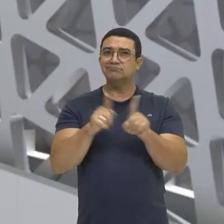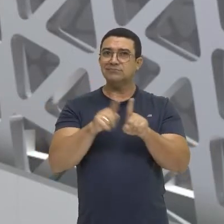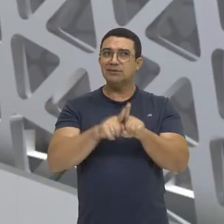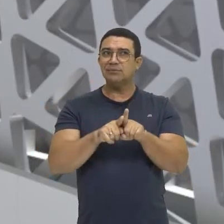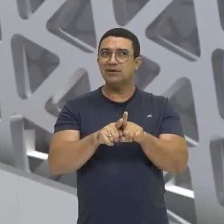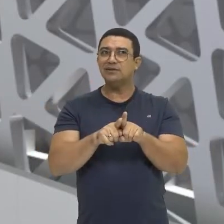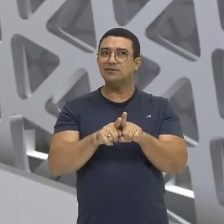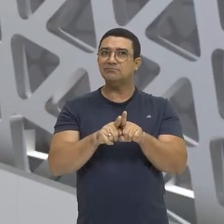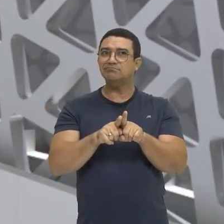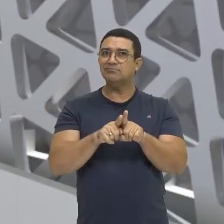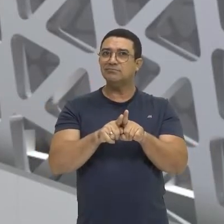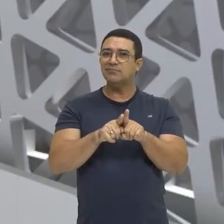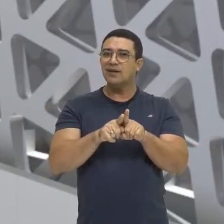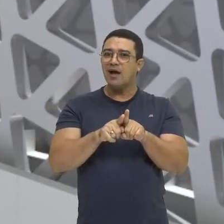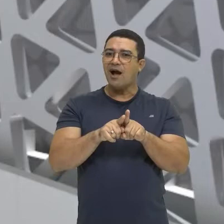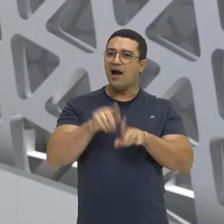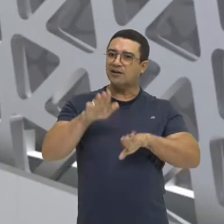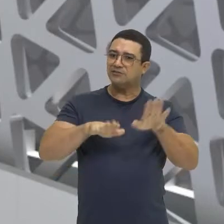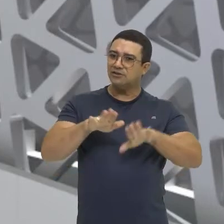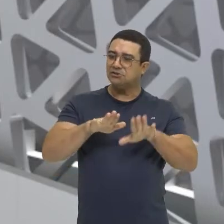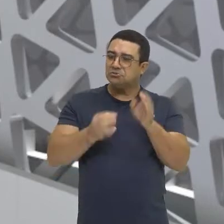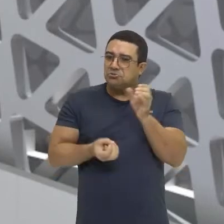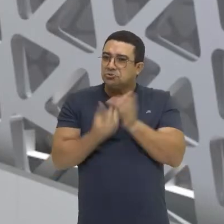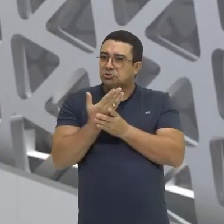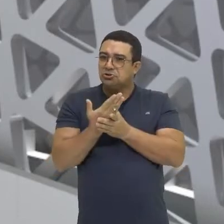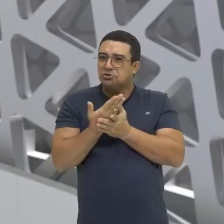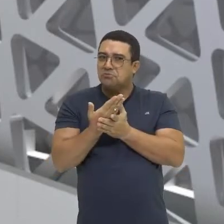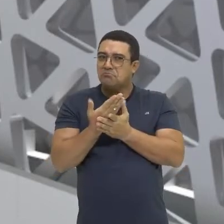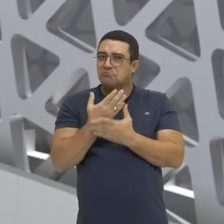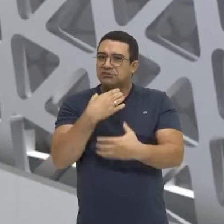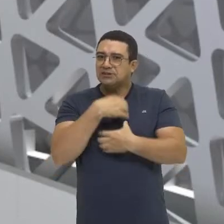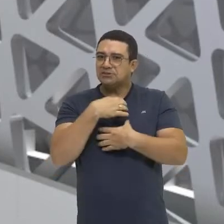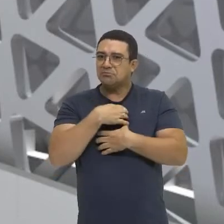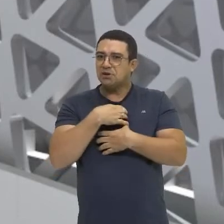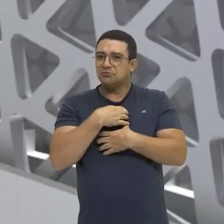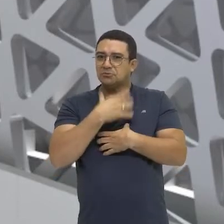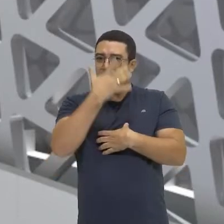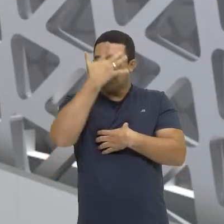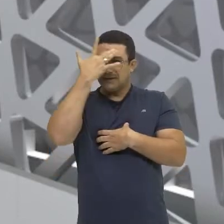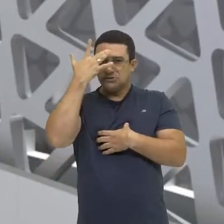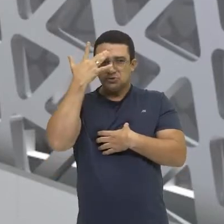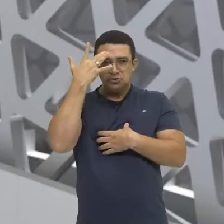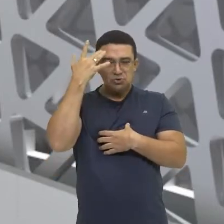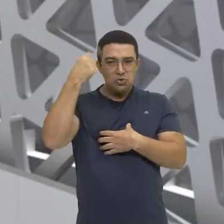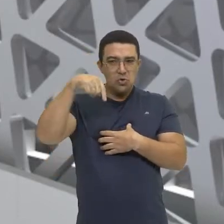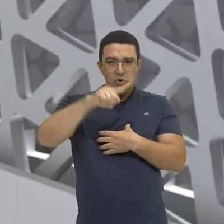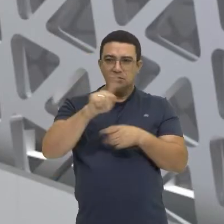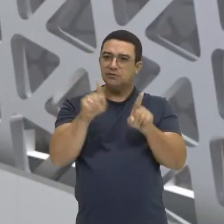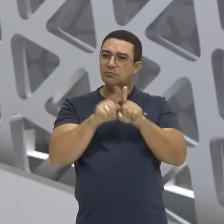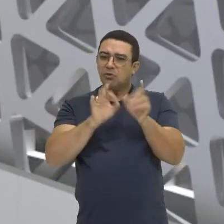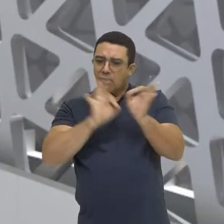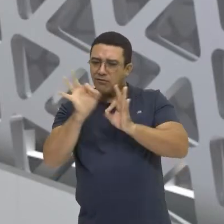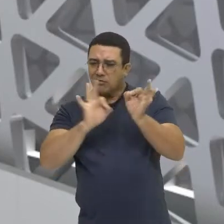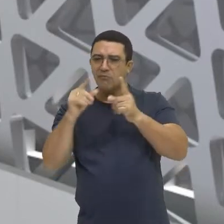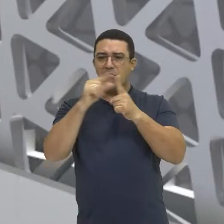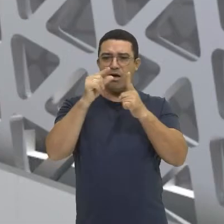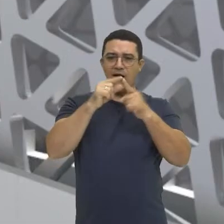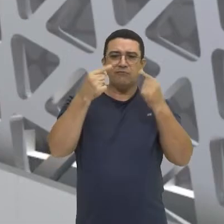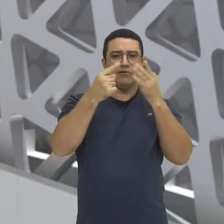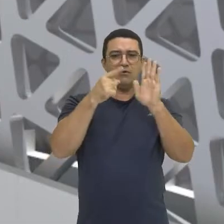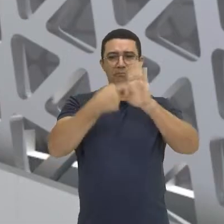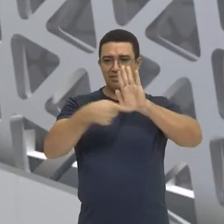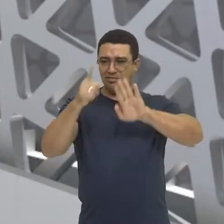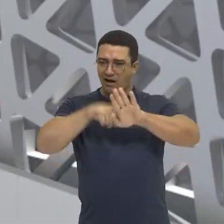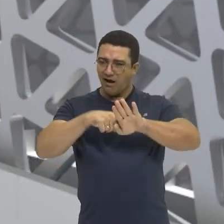provocar algum sentimento, né, que é justamente o uso das palavras, das metáforas, né, a organização das palavras, a combinação